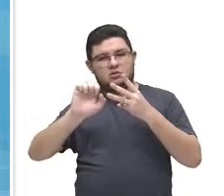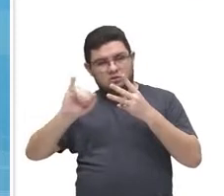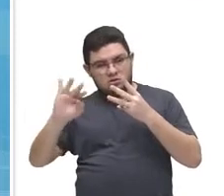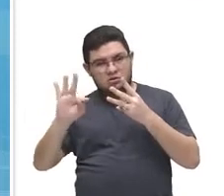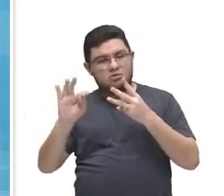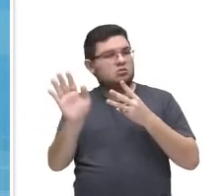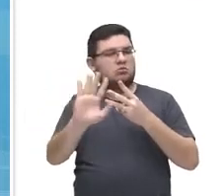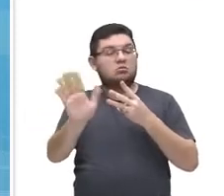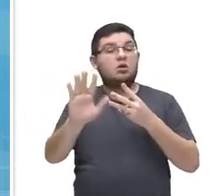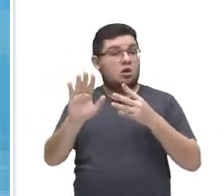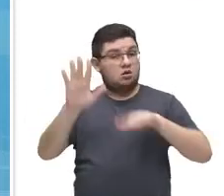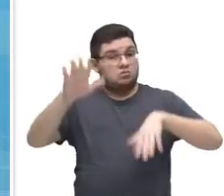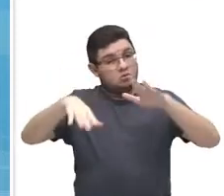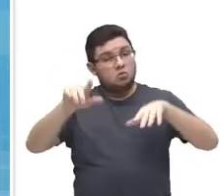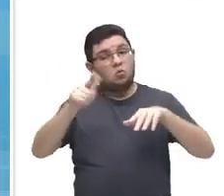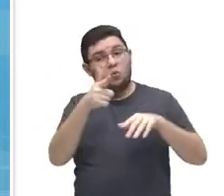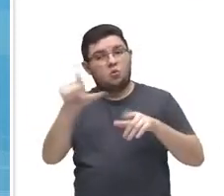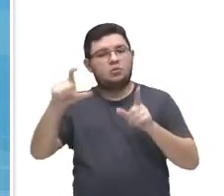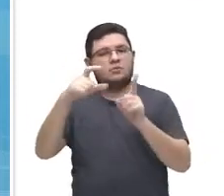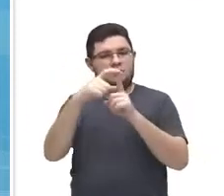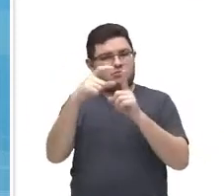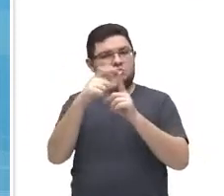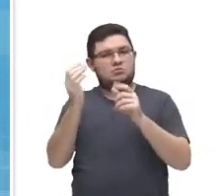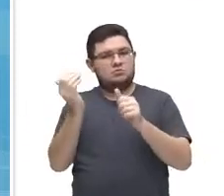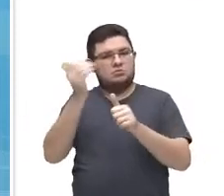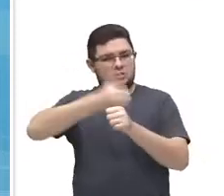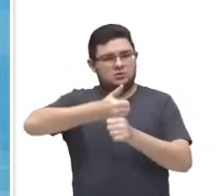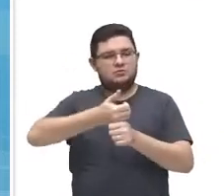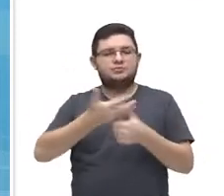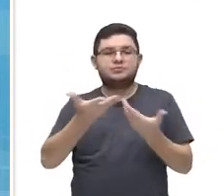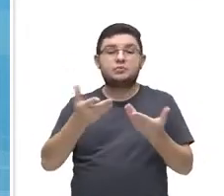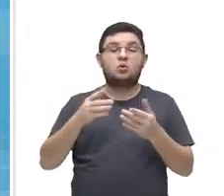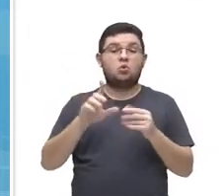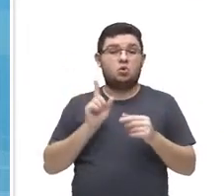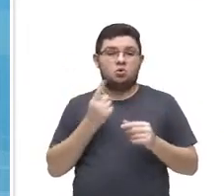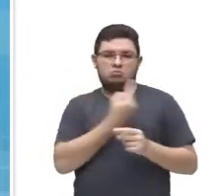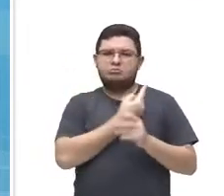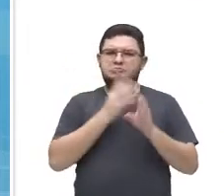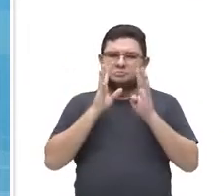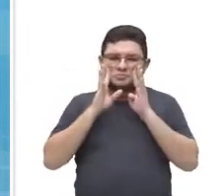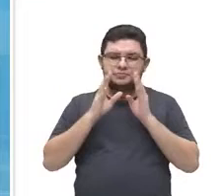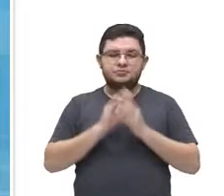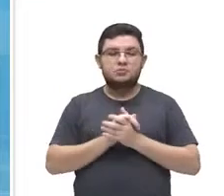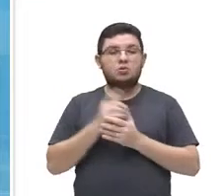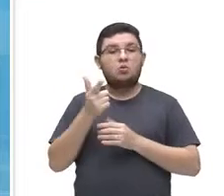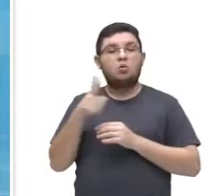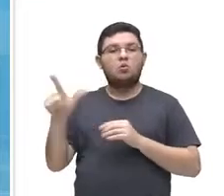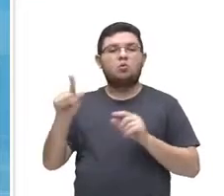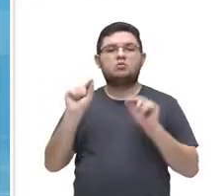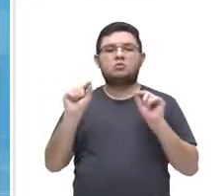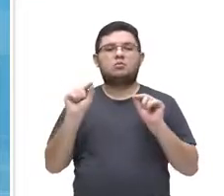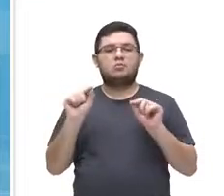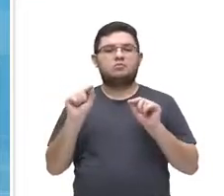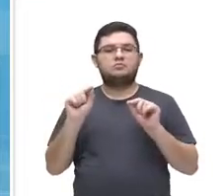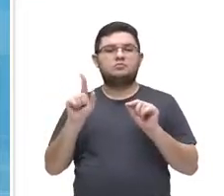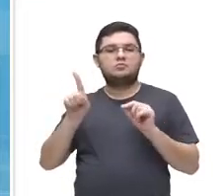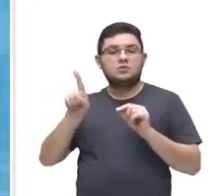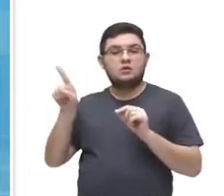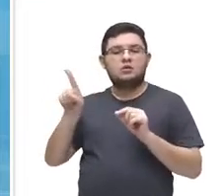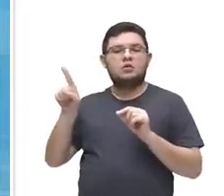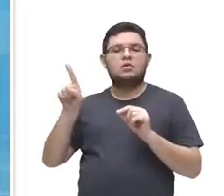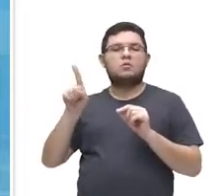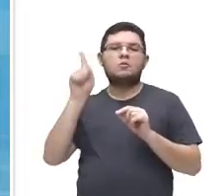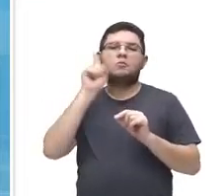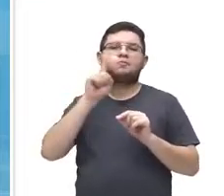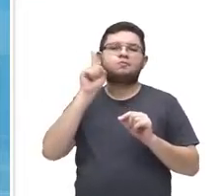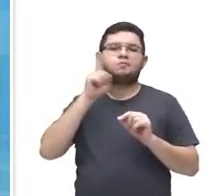atenção, tá? Outra frase também que vai mostrar aí um pouquinho mais sobre os Estados Unidos é a seguinte. The capital, né, a